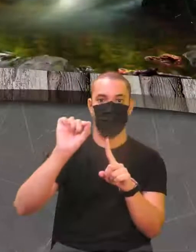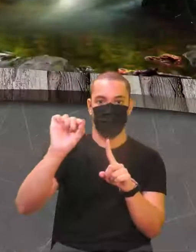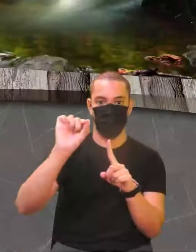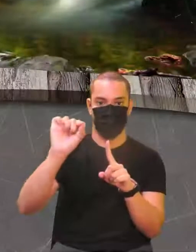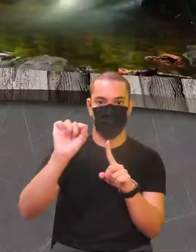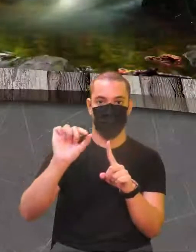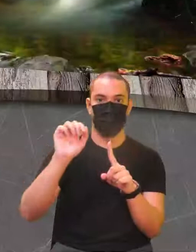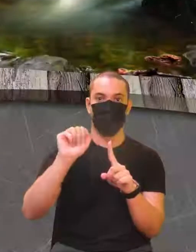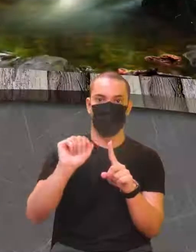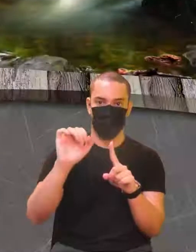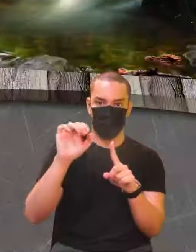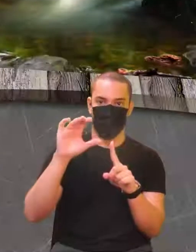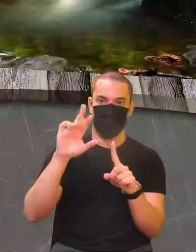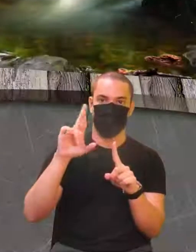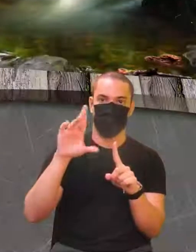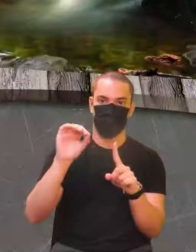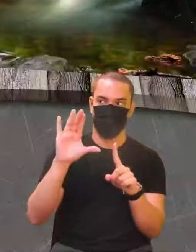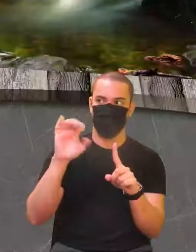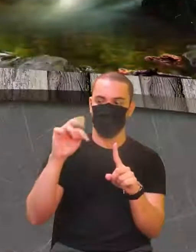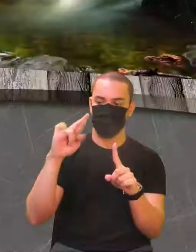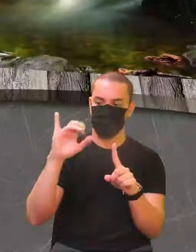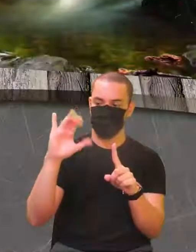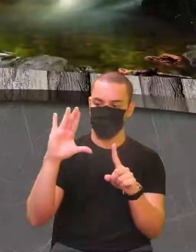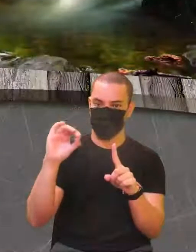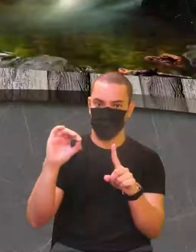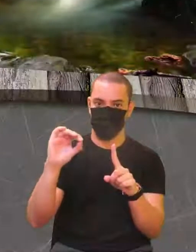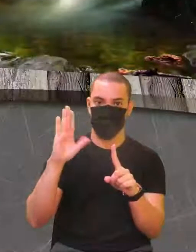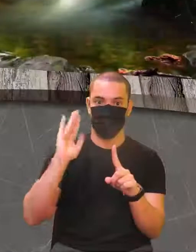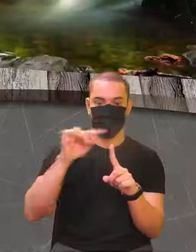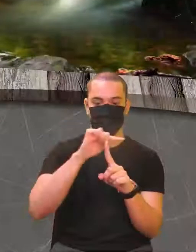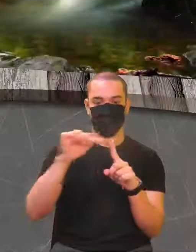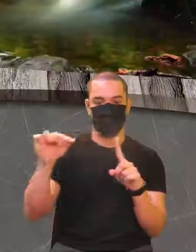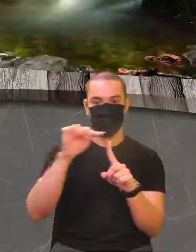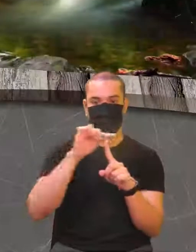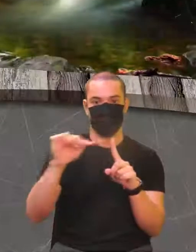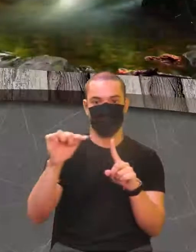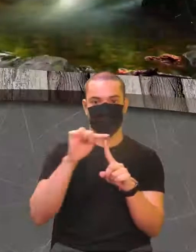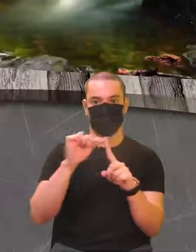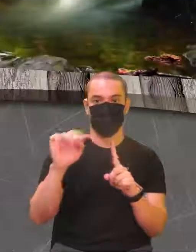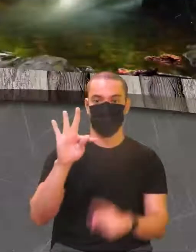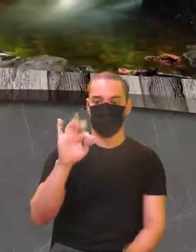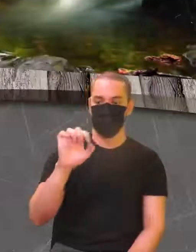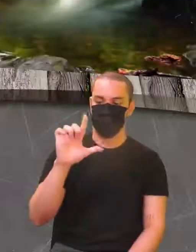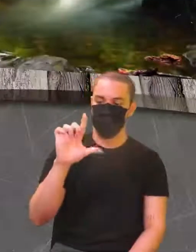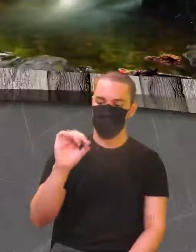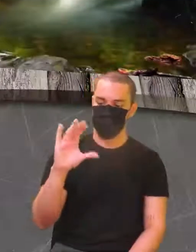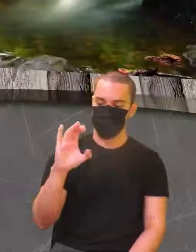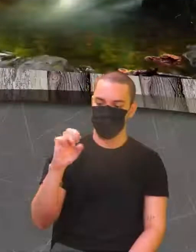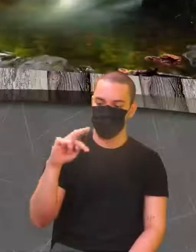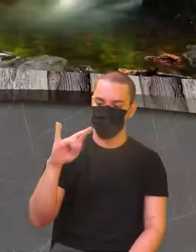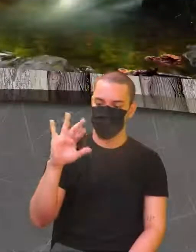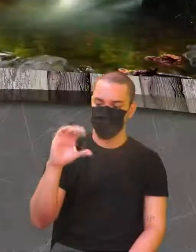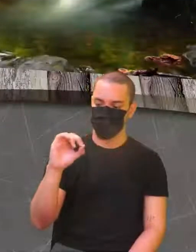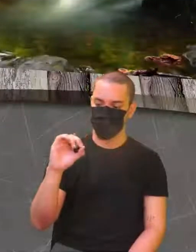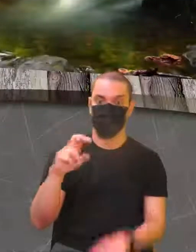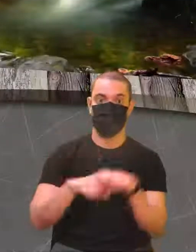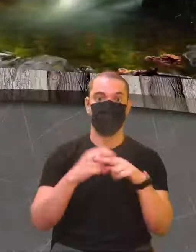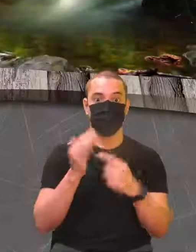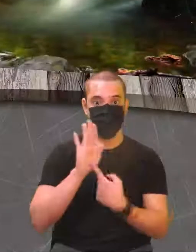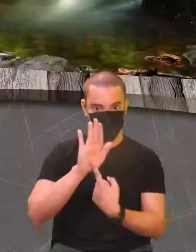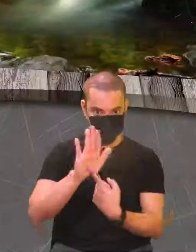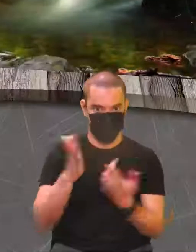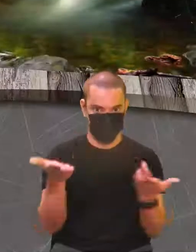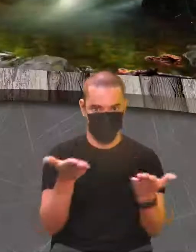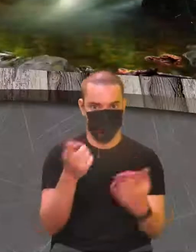o acrocêntrico. E quando ele está na extremidade, eu vou ter o telocêntrico. Então, quando você... Mostra lá o